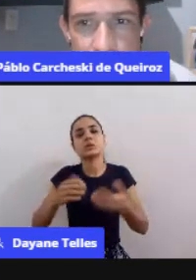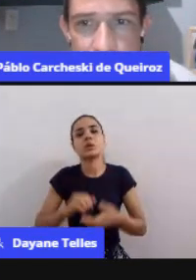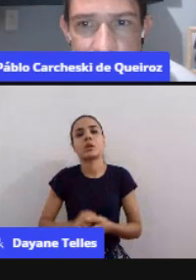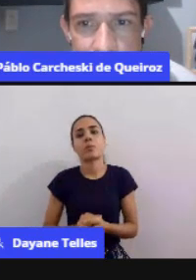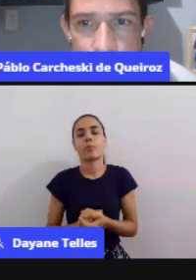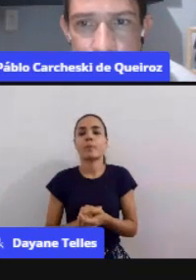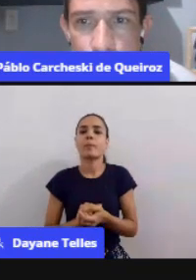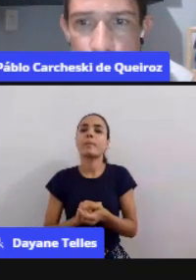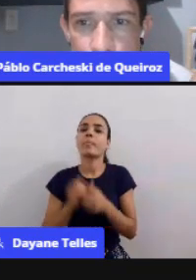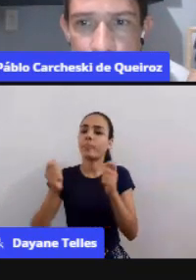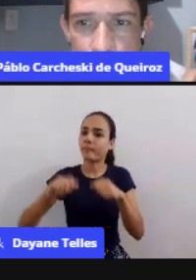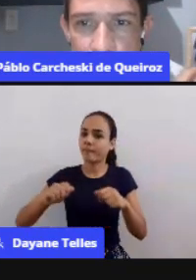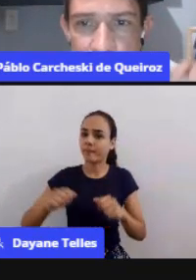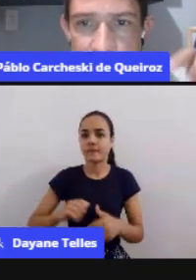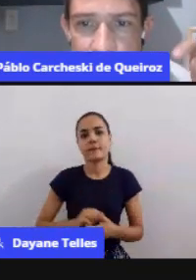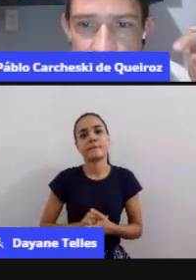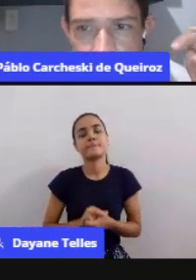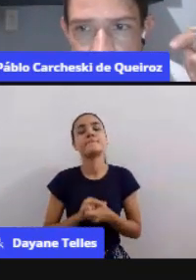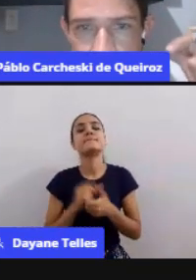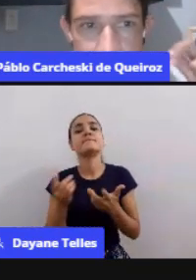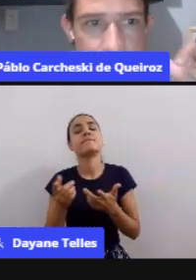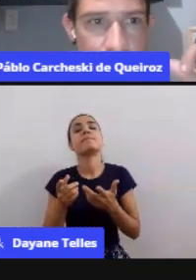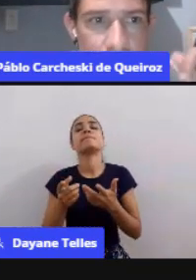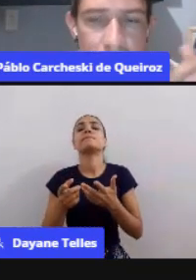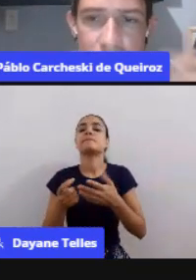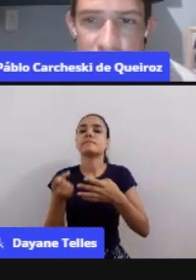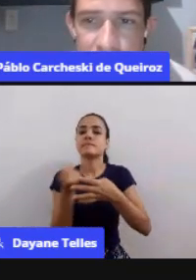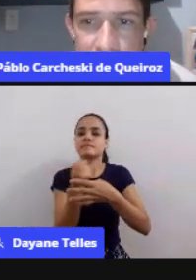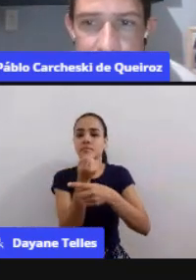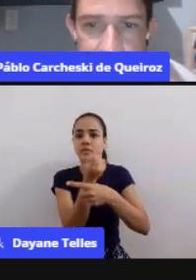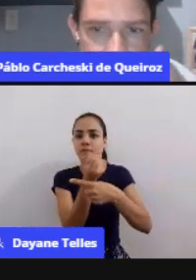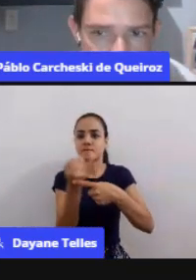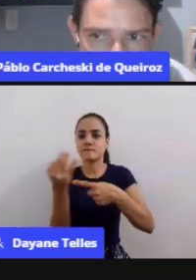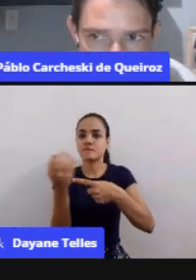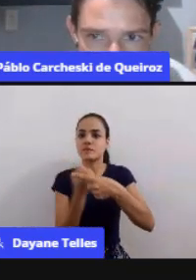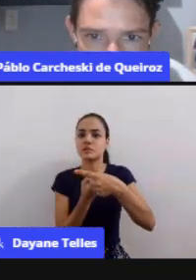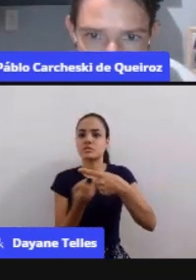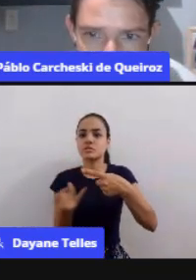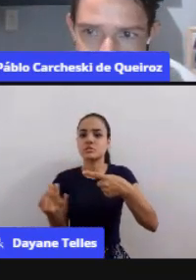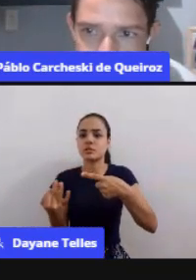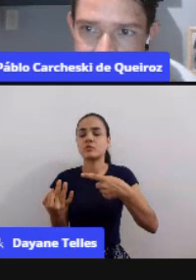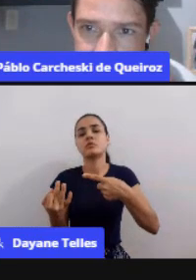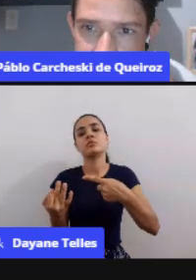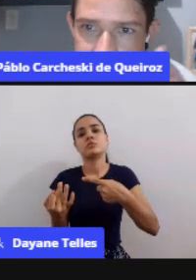a fração aqui seria do metro cúbico, né? Como que é feito isso aí? Então, a gente tem,